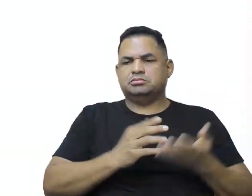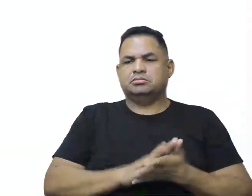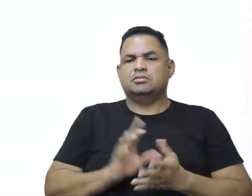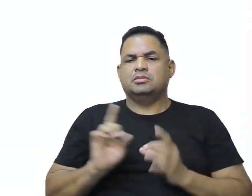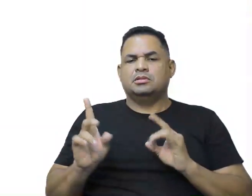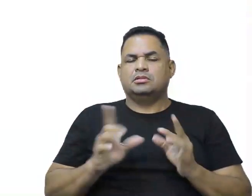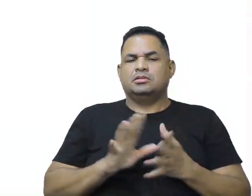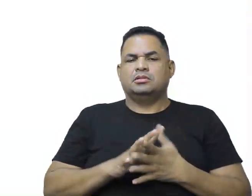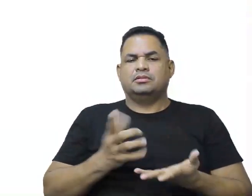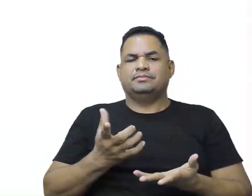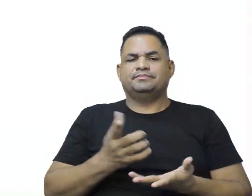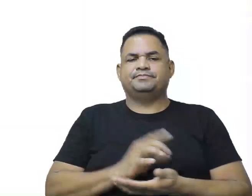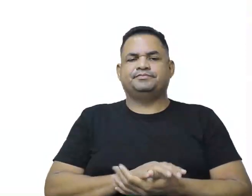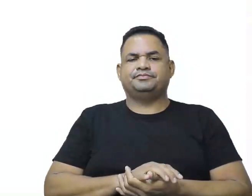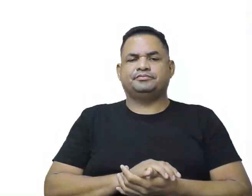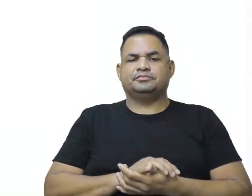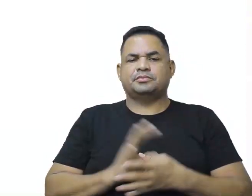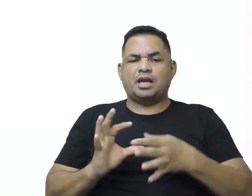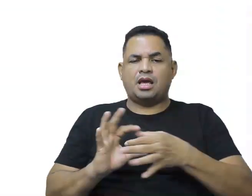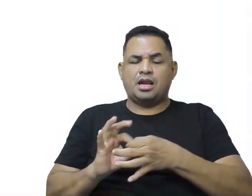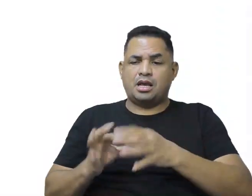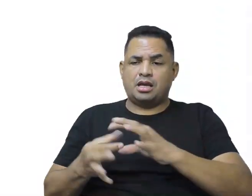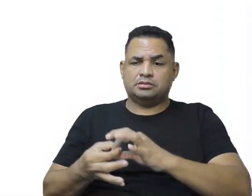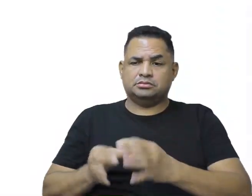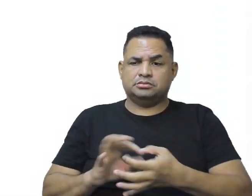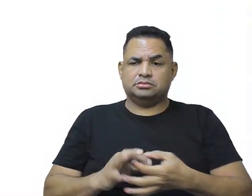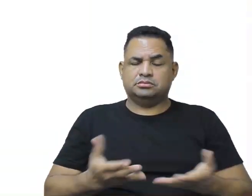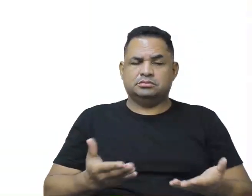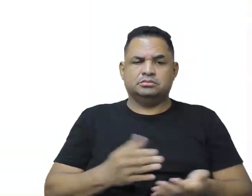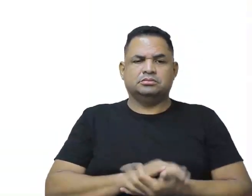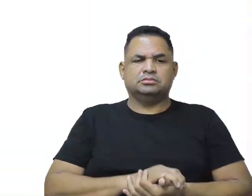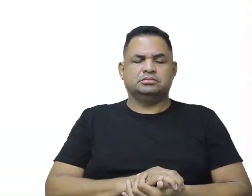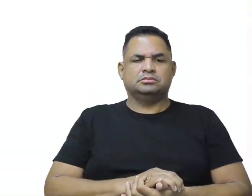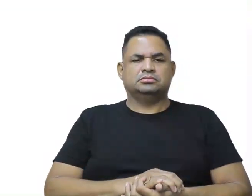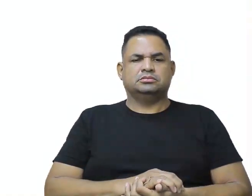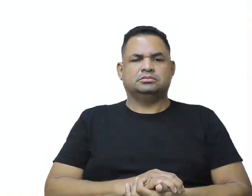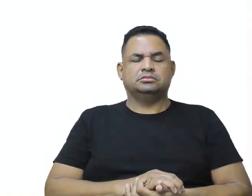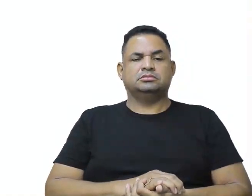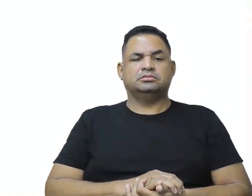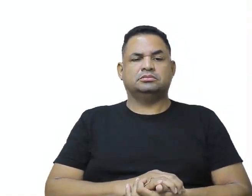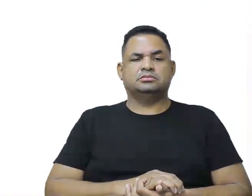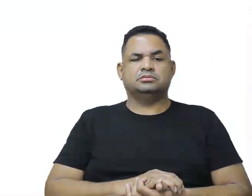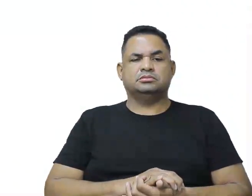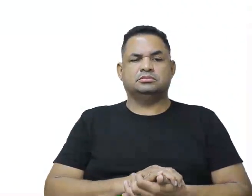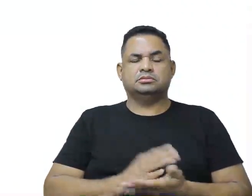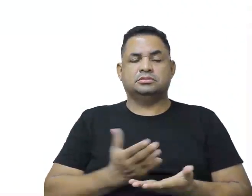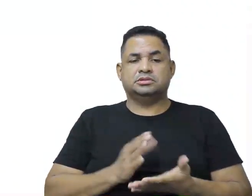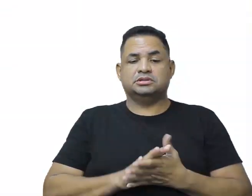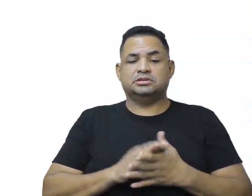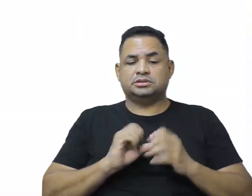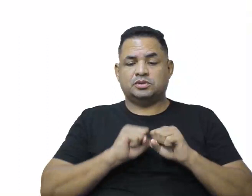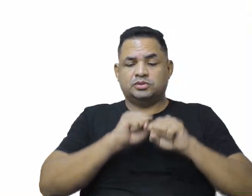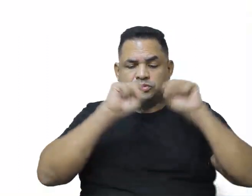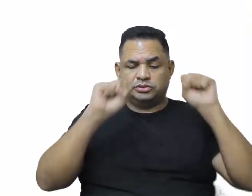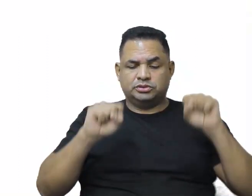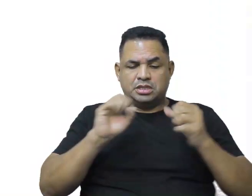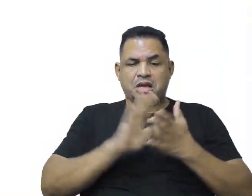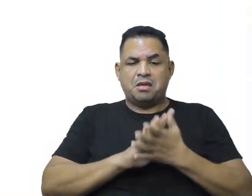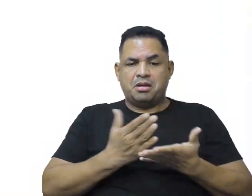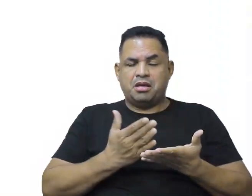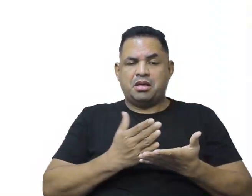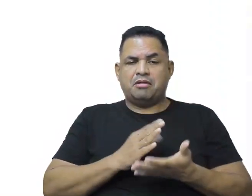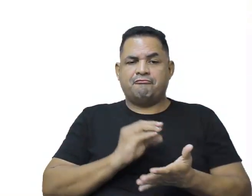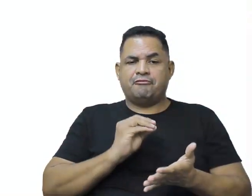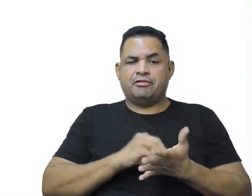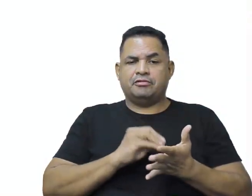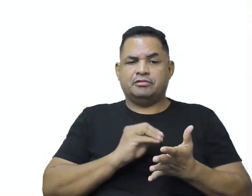cada um é interdependente um do outro e esse um sistema falhar por isso que